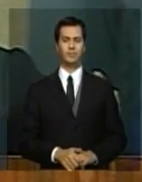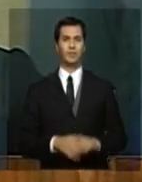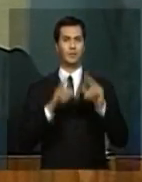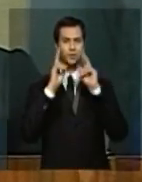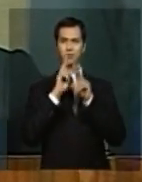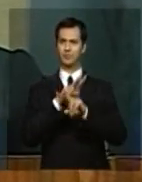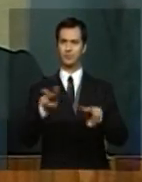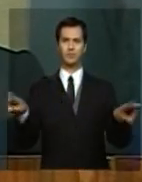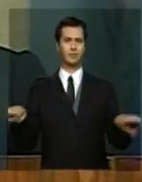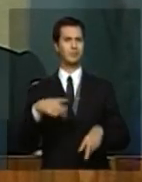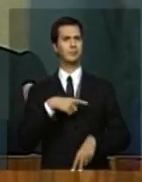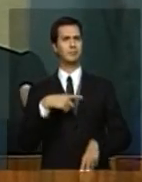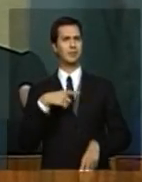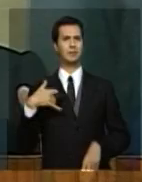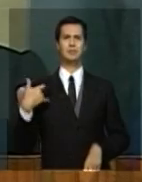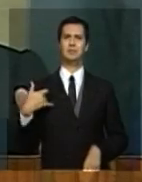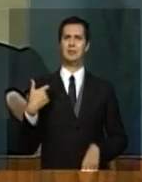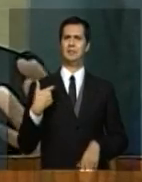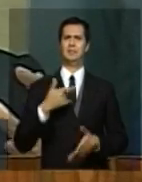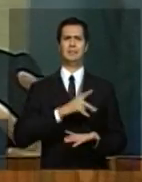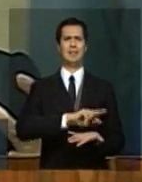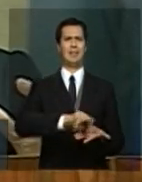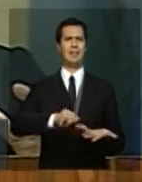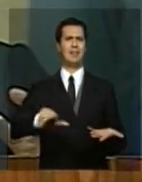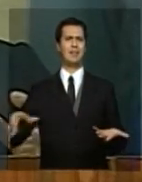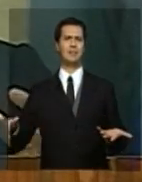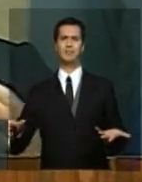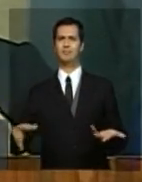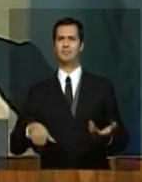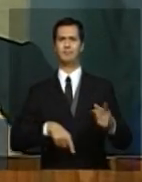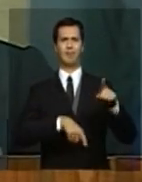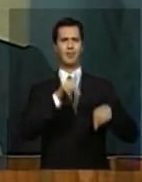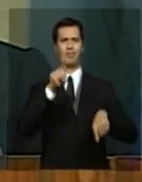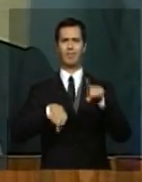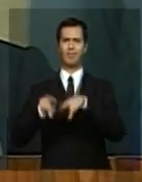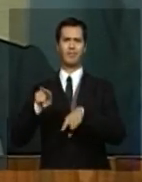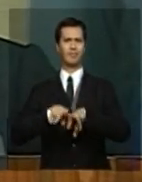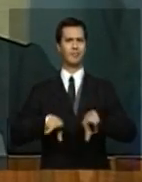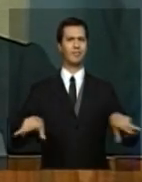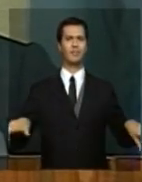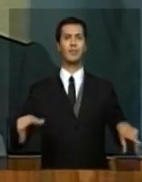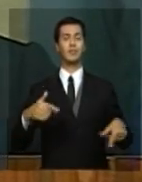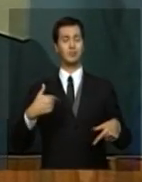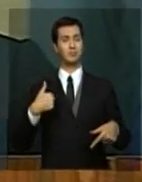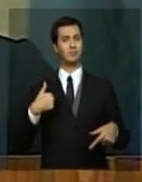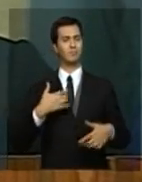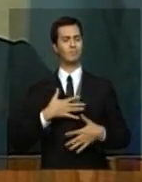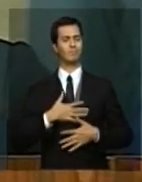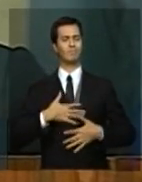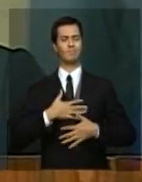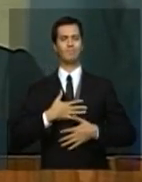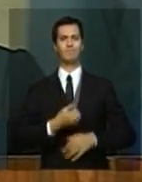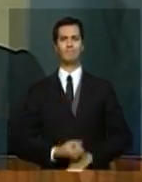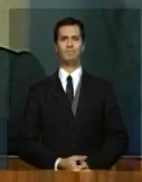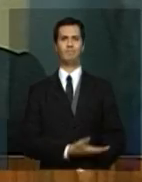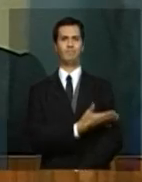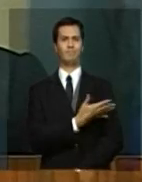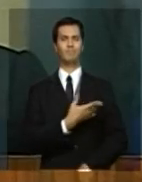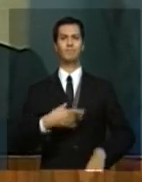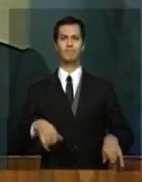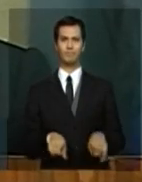a geração E é isso que me com E aí é